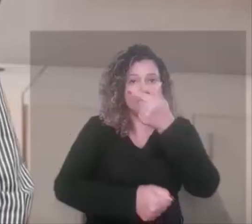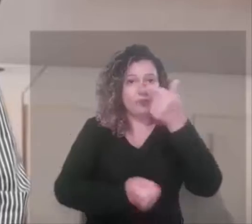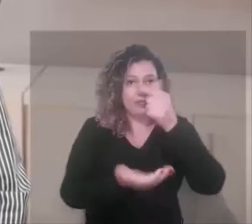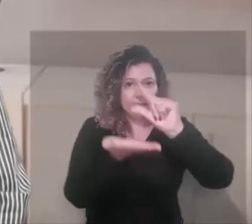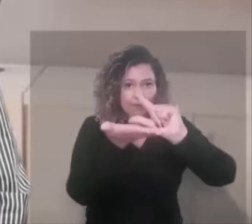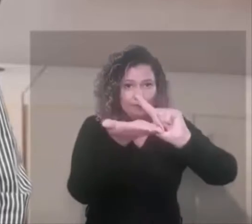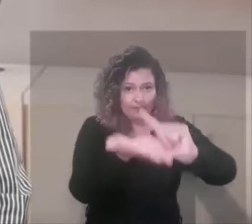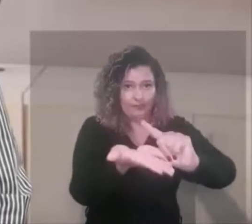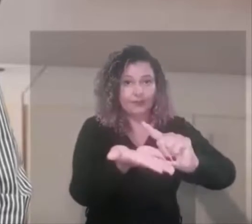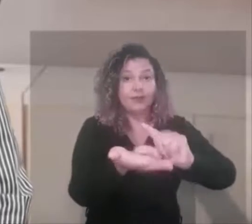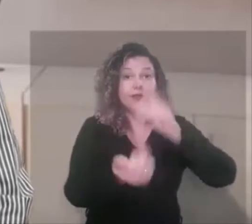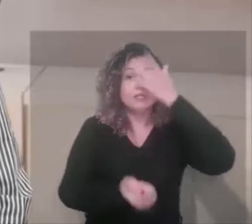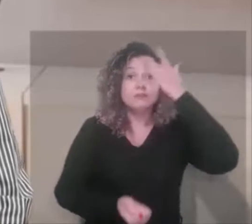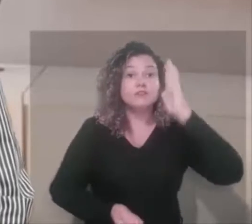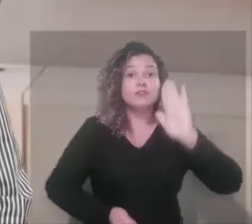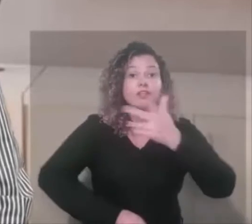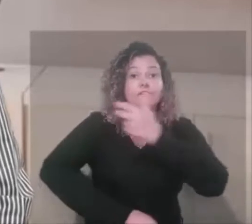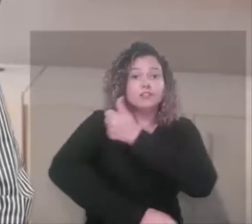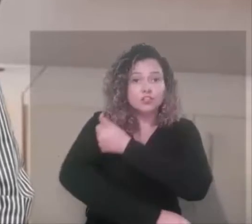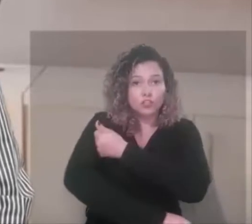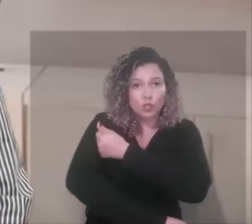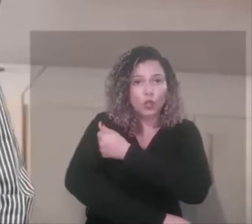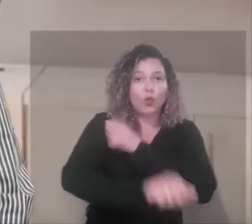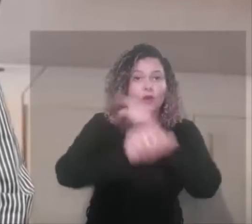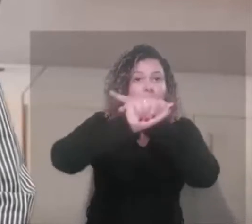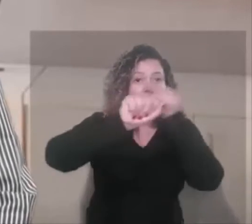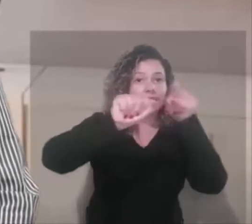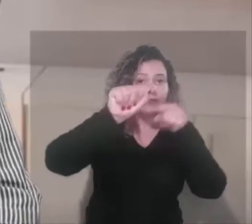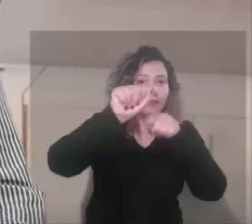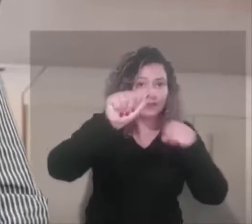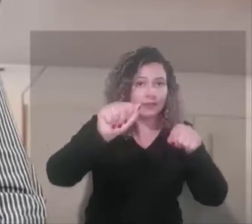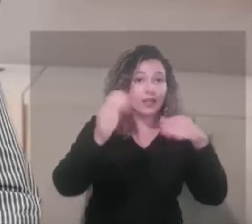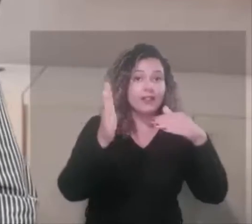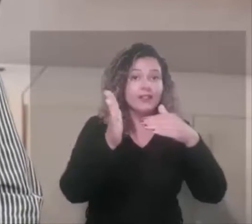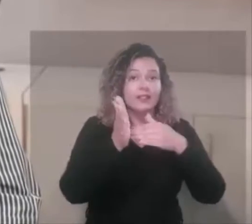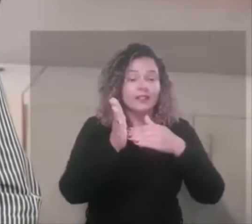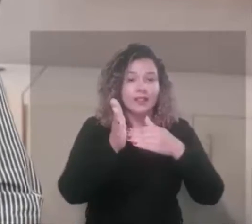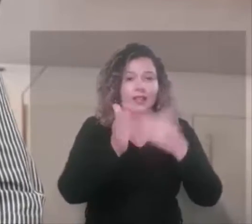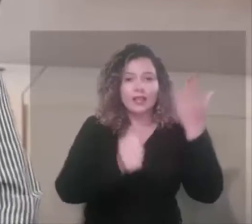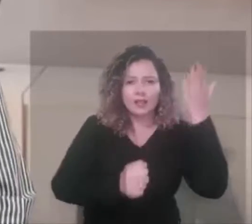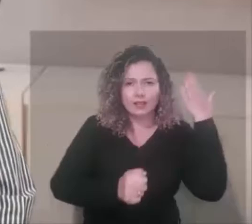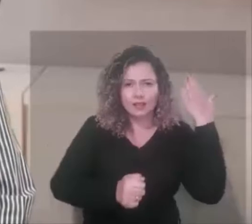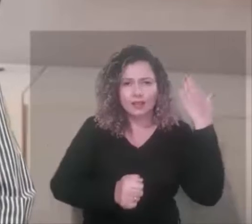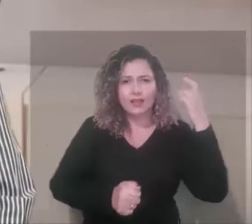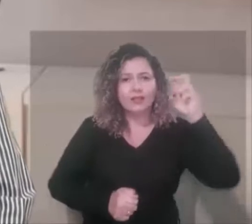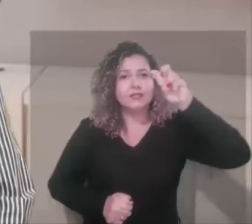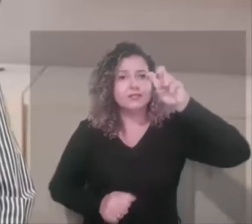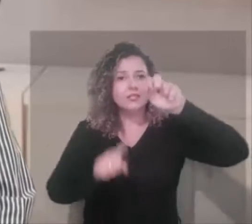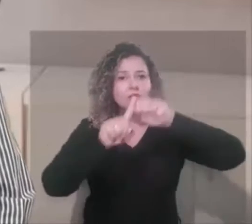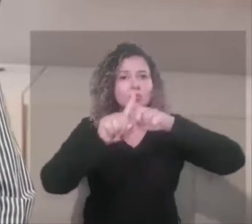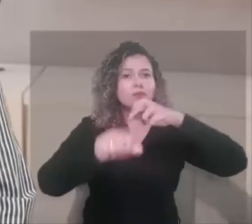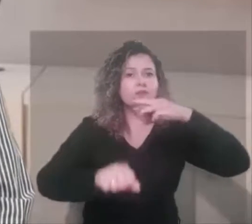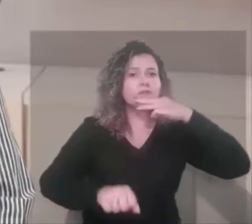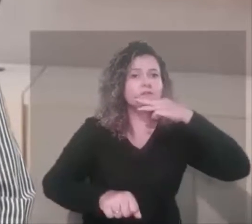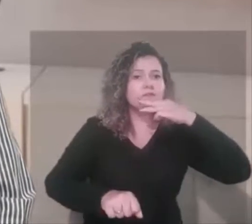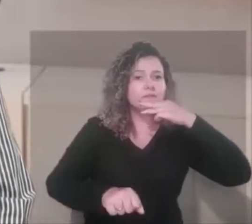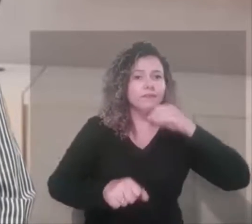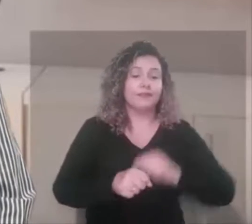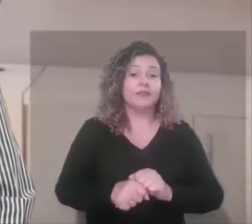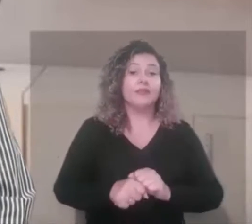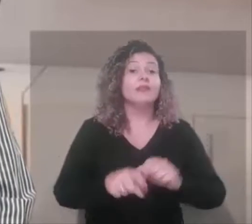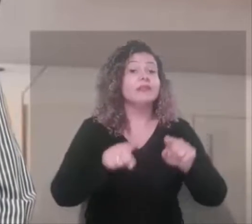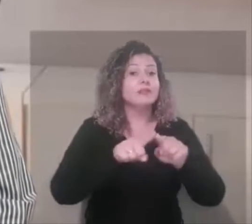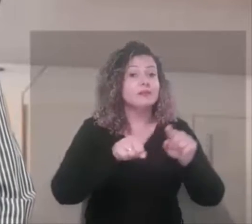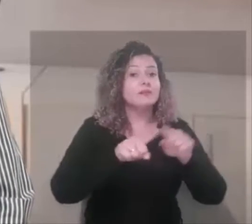dose aqueles que tomaram a primeira dose da AstraZeneca até o dia 5 de maio e também os homens a partir dos 36 anos